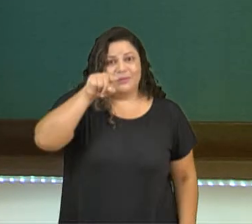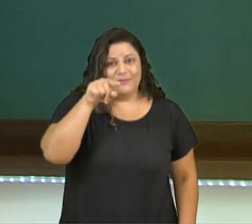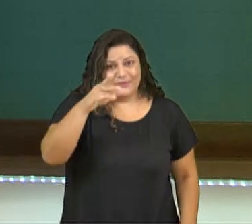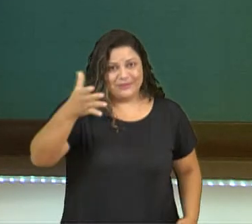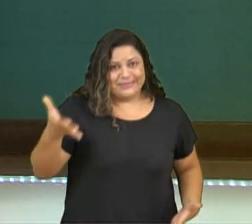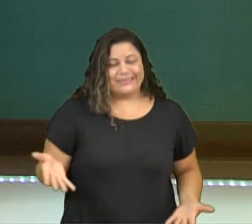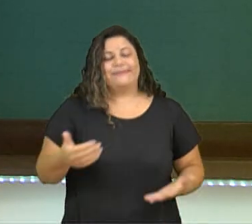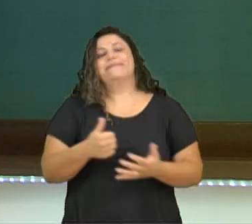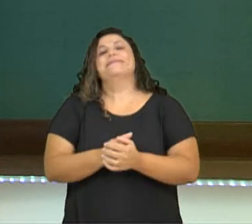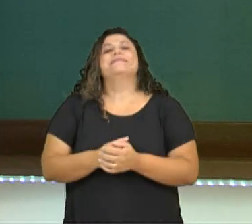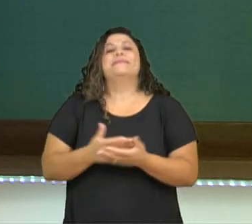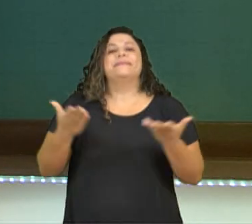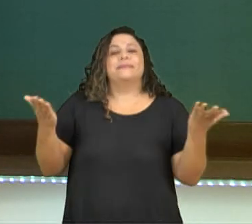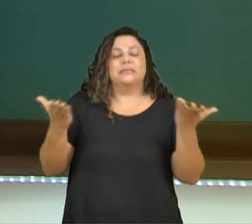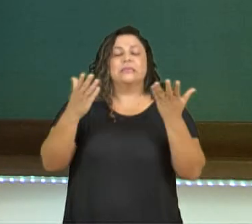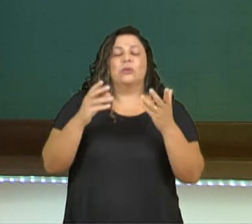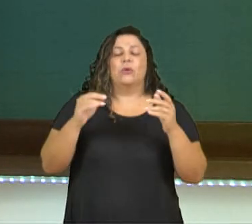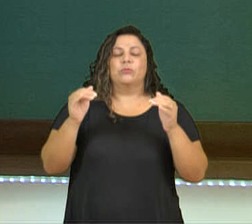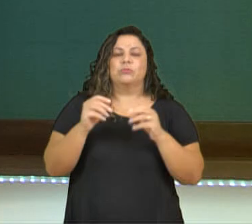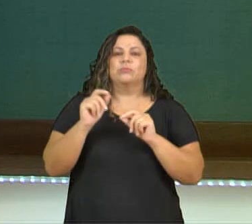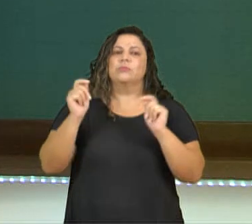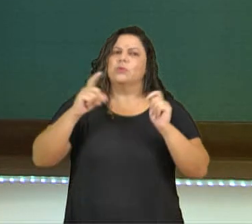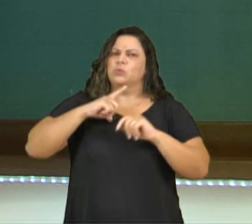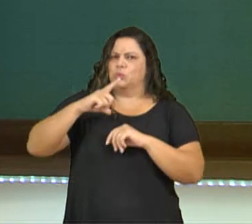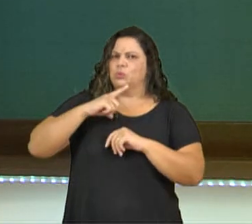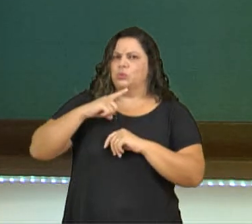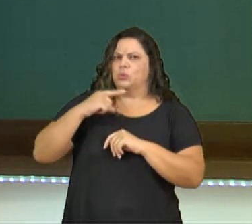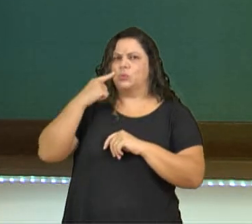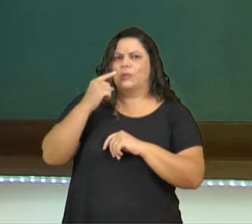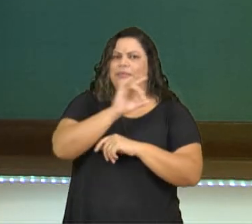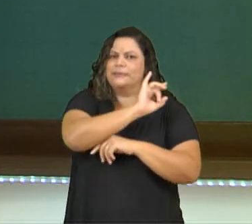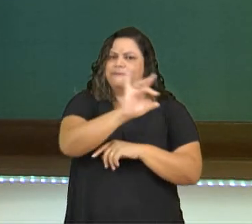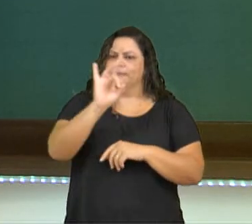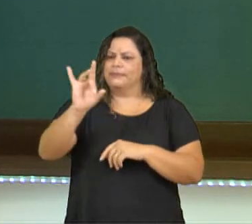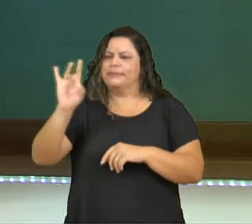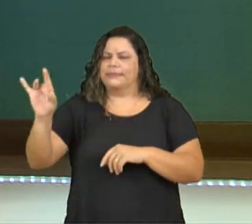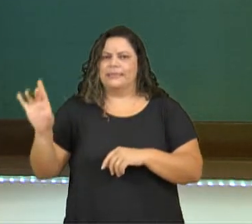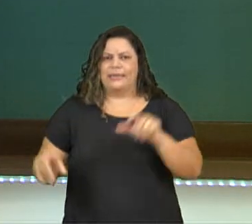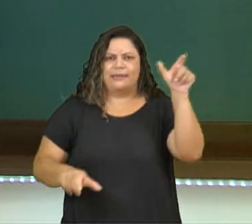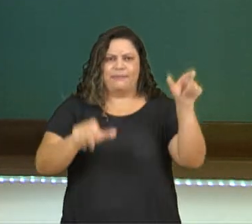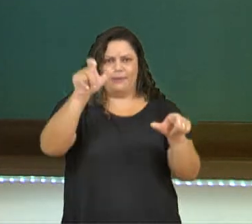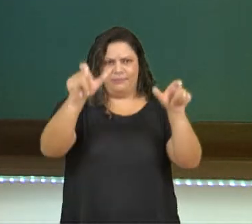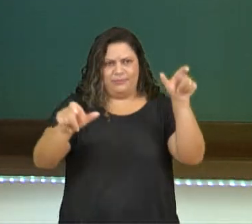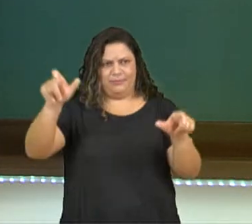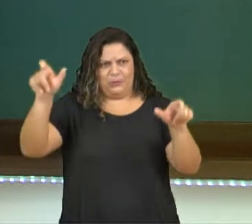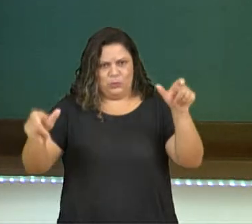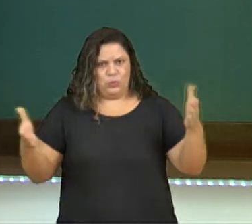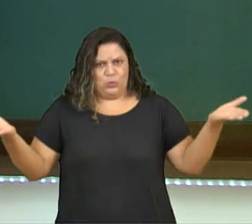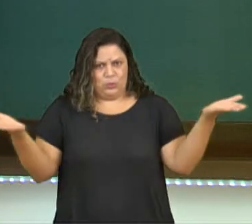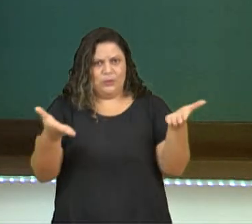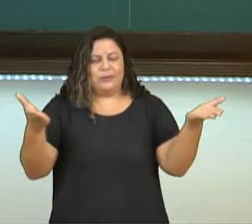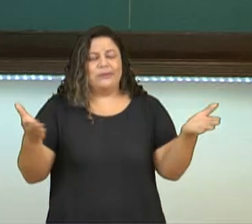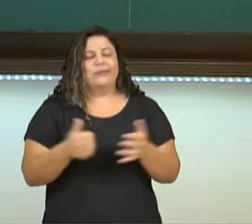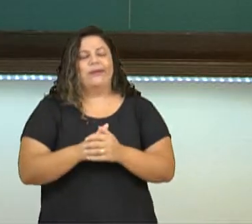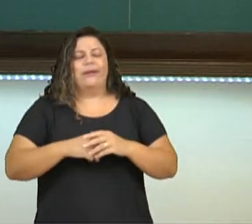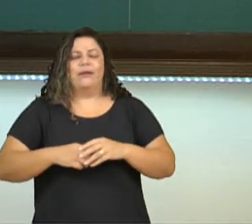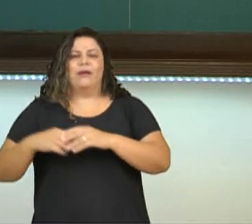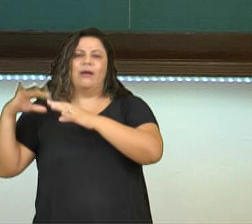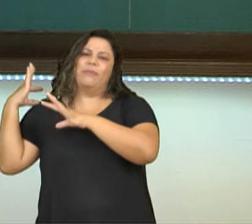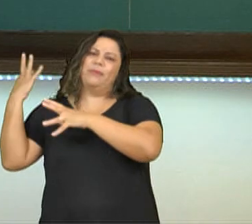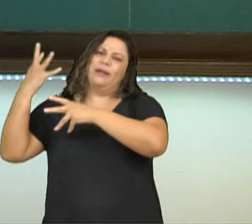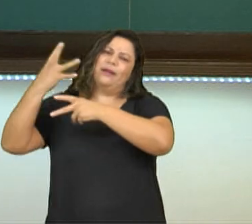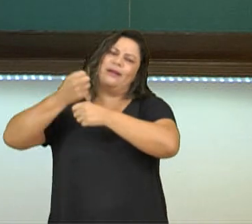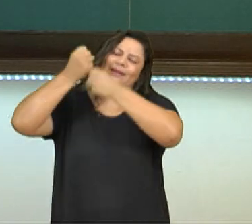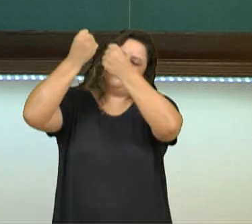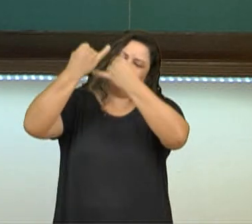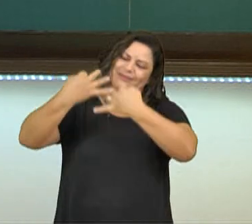se a gente tivesse uma propaganda dirigida exclusivamente para cada usuário. E agora que a gente falou sobre todas essas formas